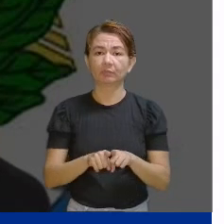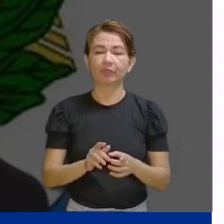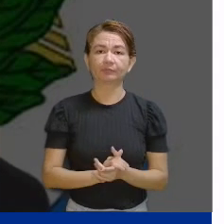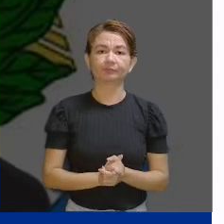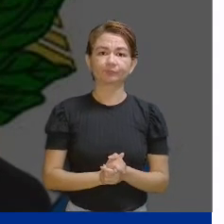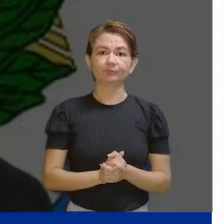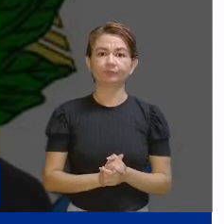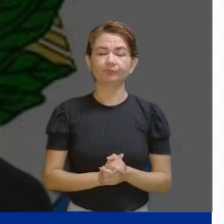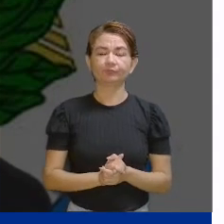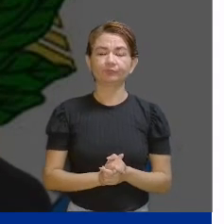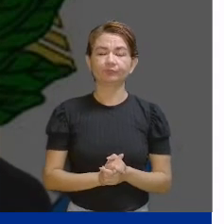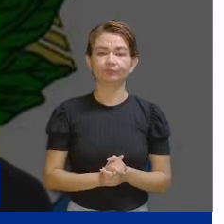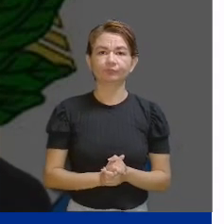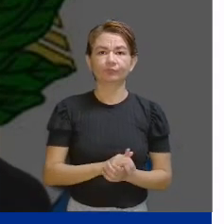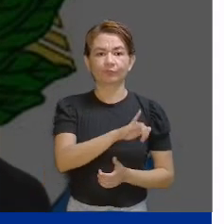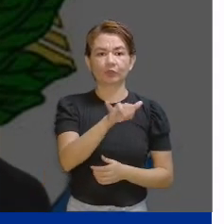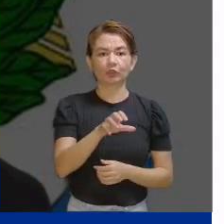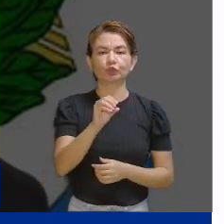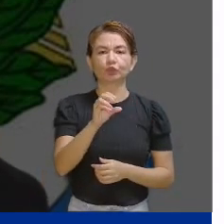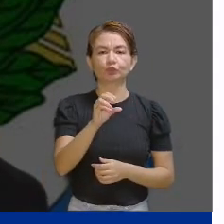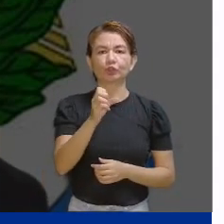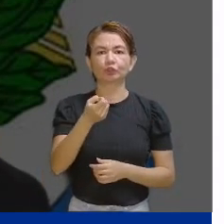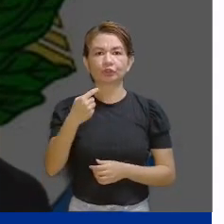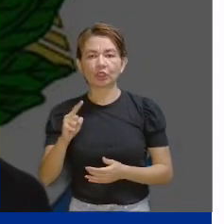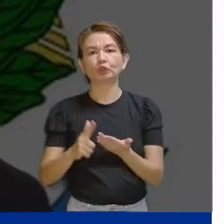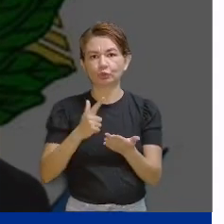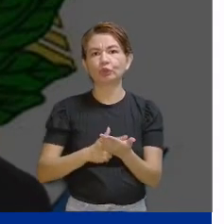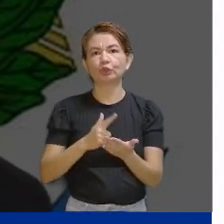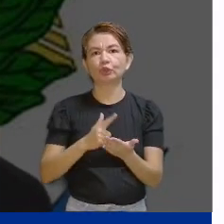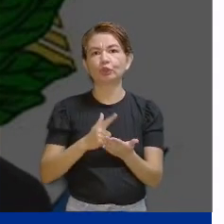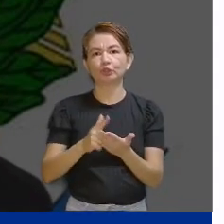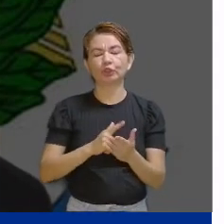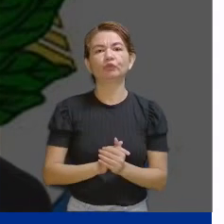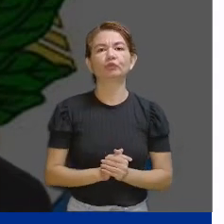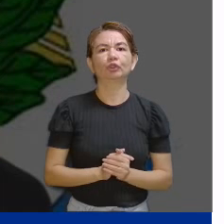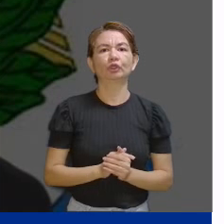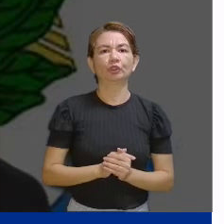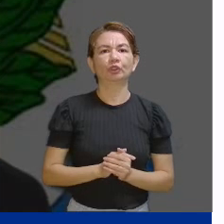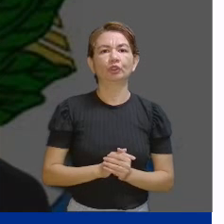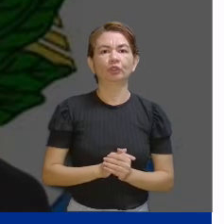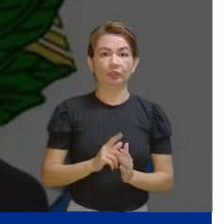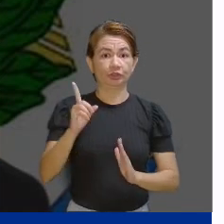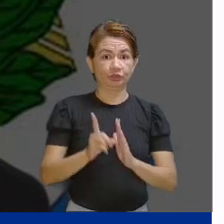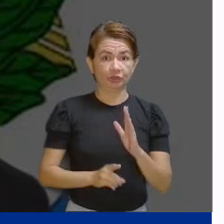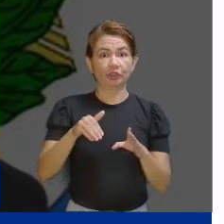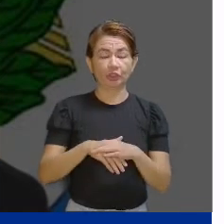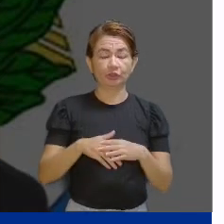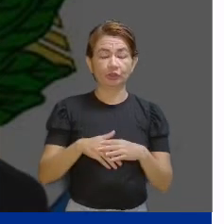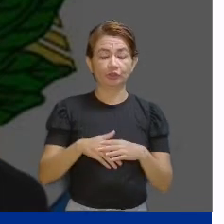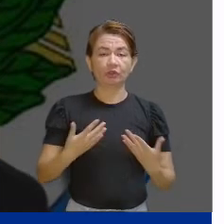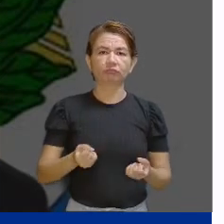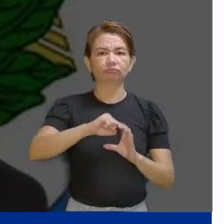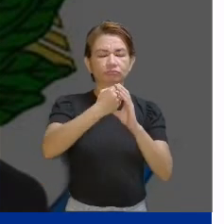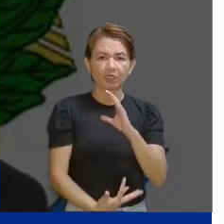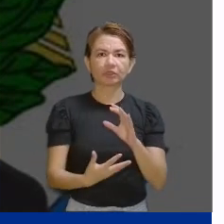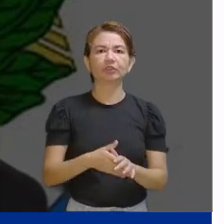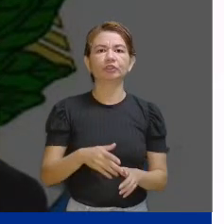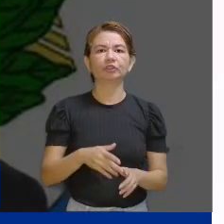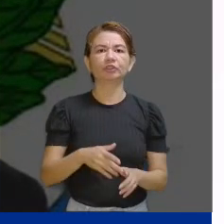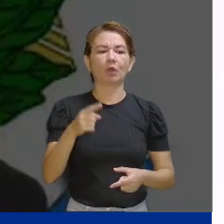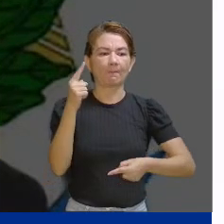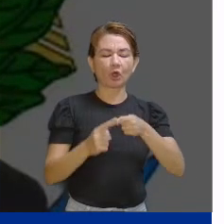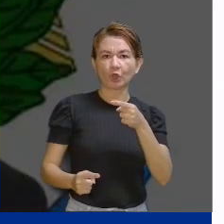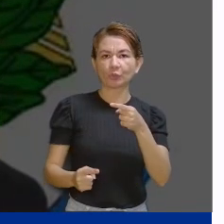e, segundo José Jairo Gomes, em sua obra Direito Eleitoral, abro aspas, a caracterização da conduta